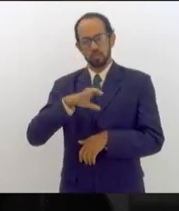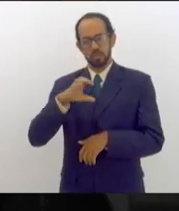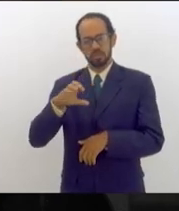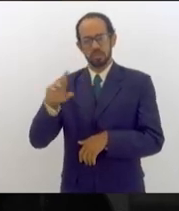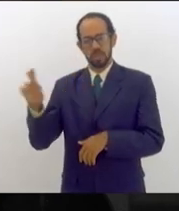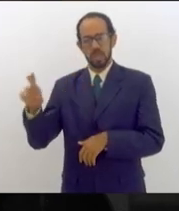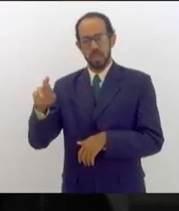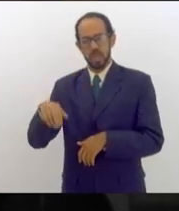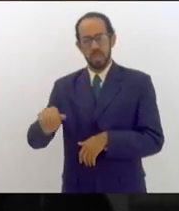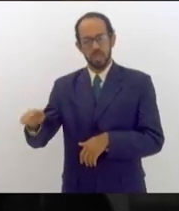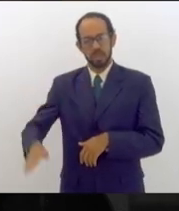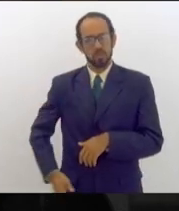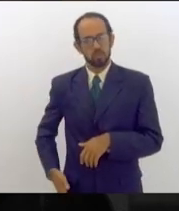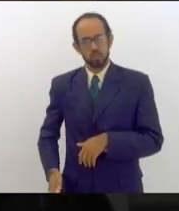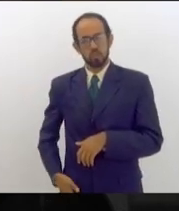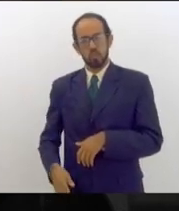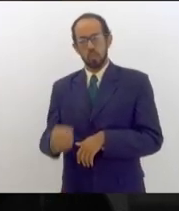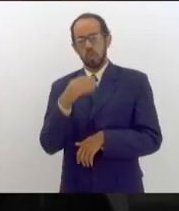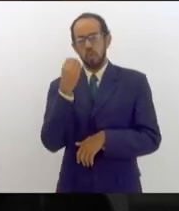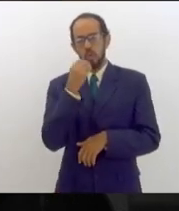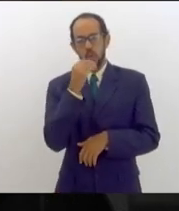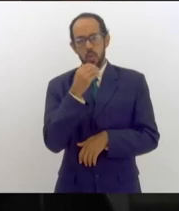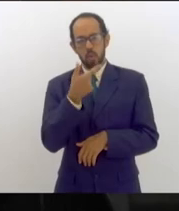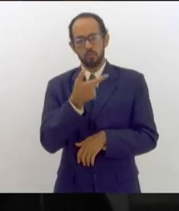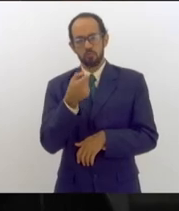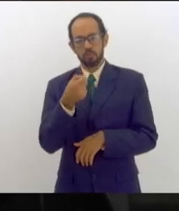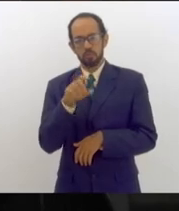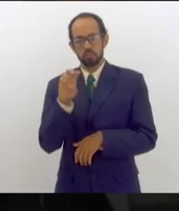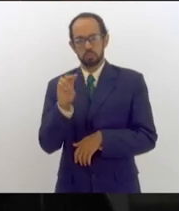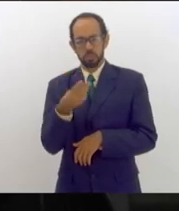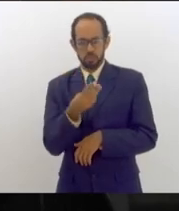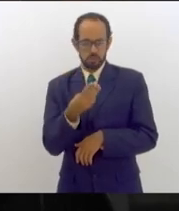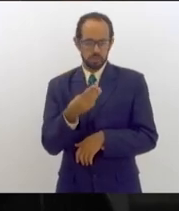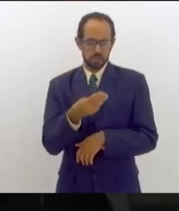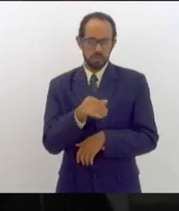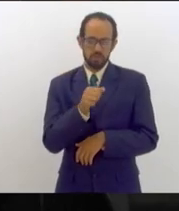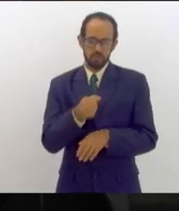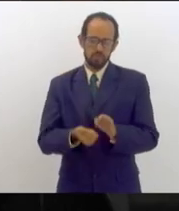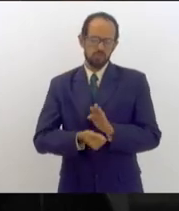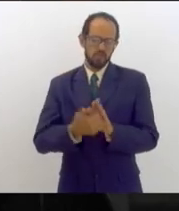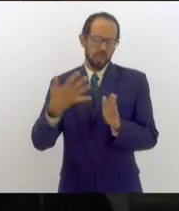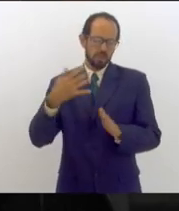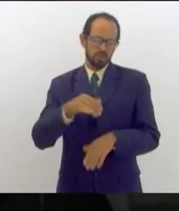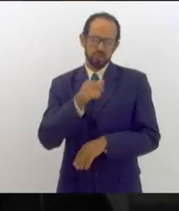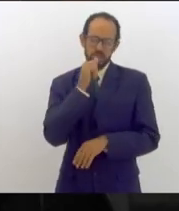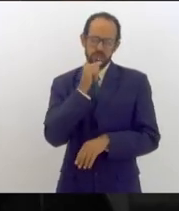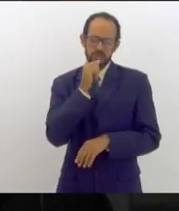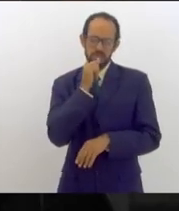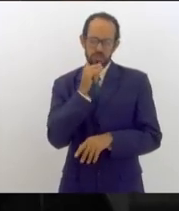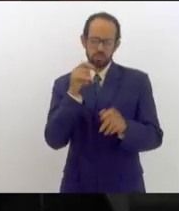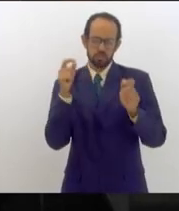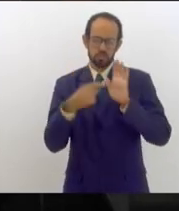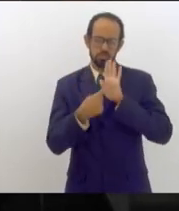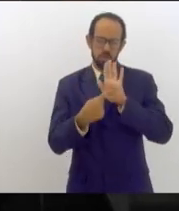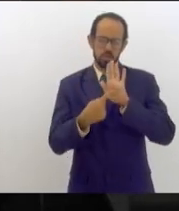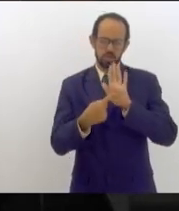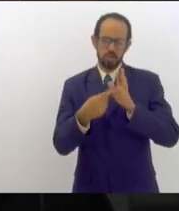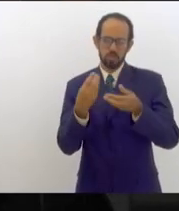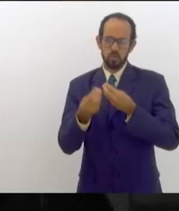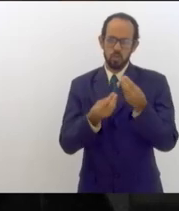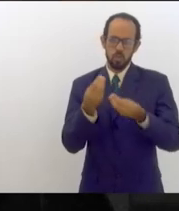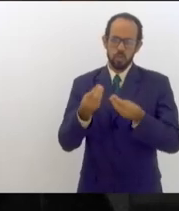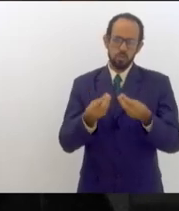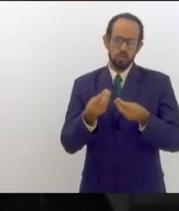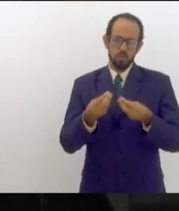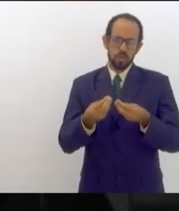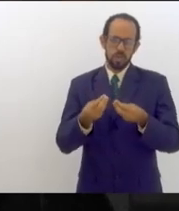de 20 milhões de reais no bolso são vários os exemplos que mostram como esse processo de privatização foi levado